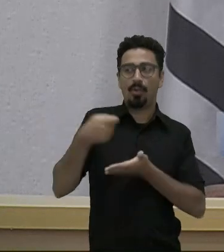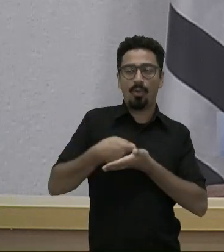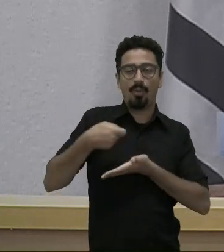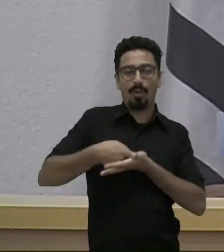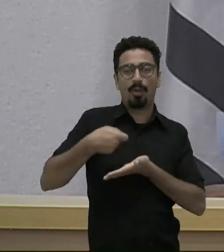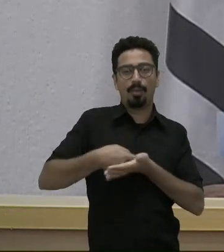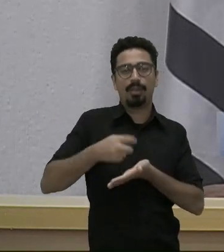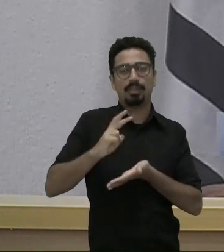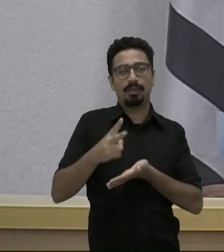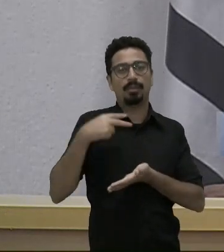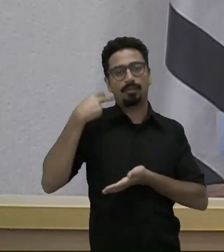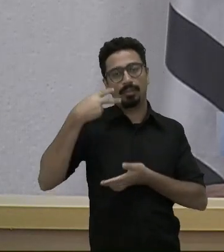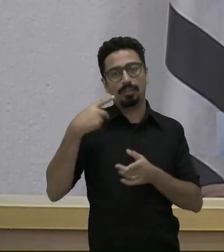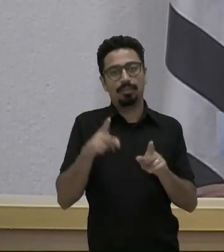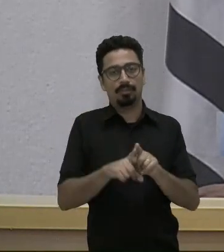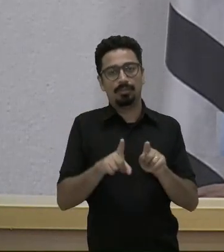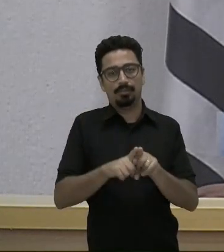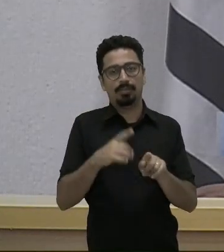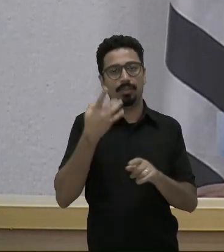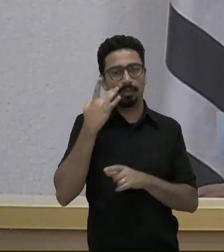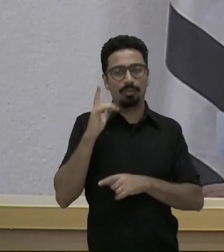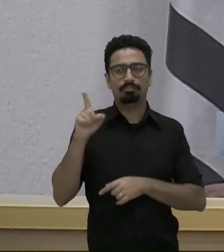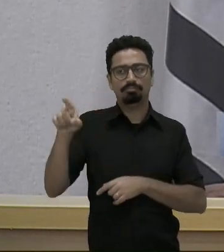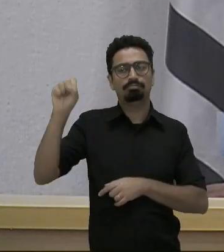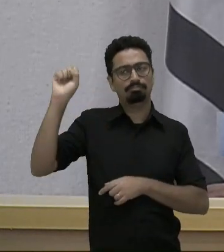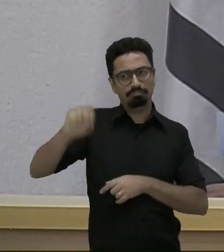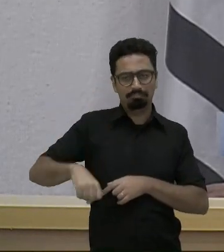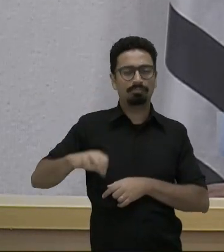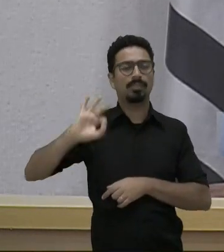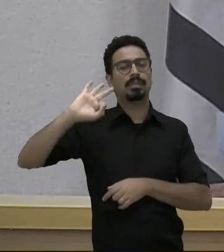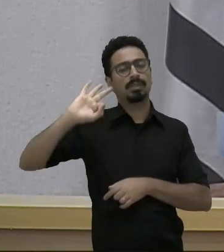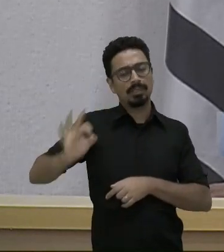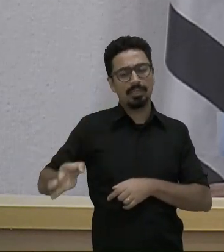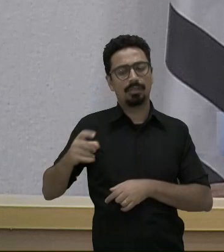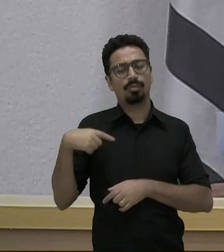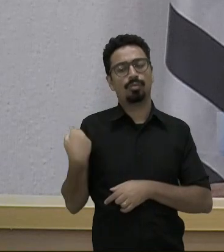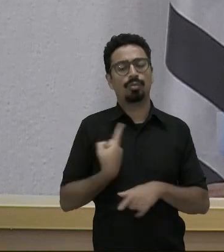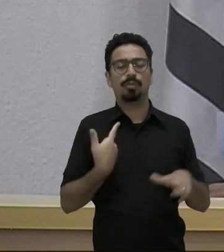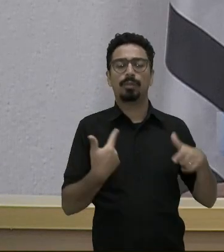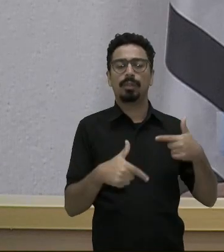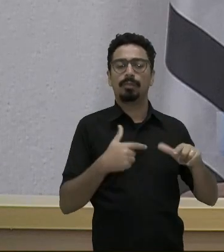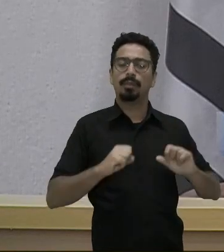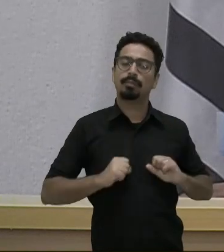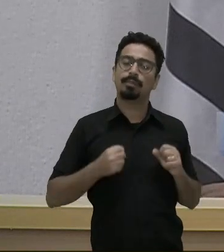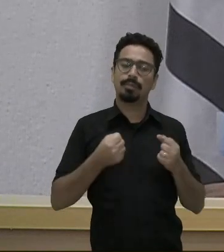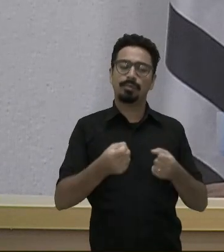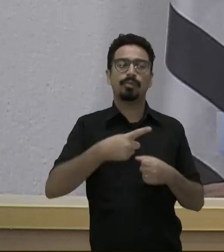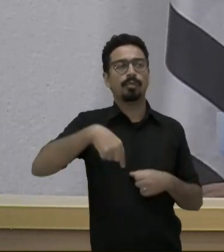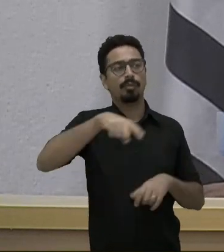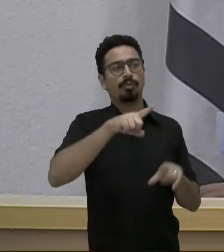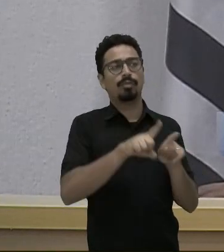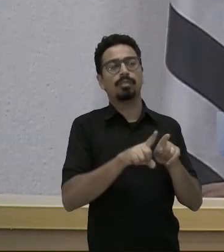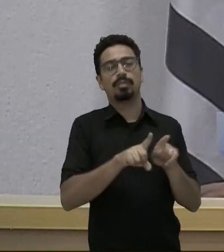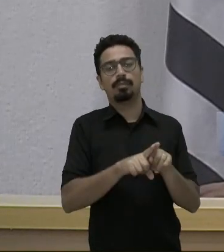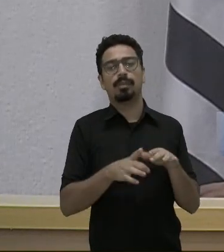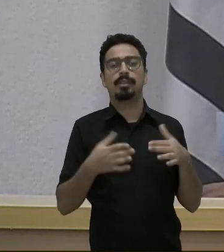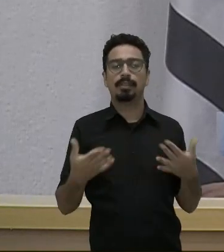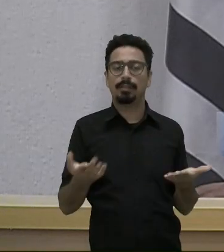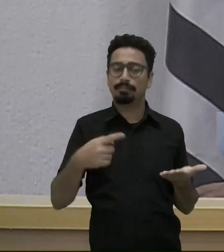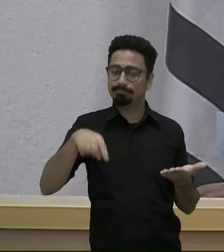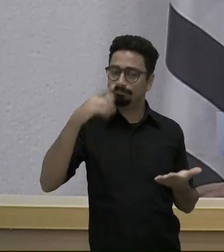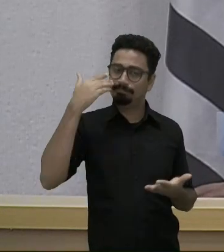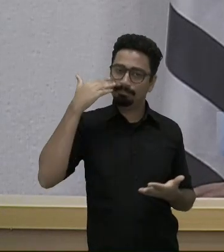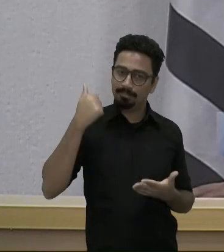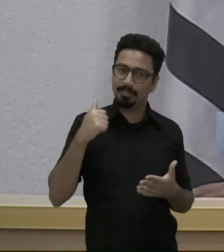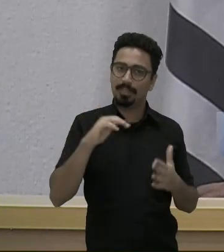dos vereadores, e eu acho que é isso mesmo, a gente está lá para trabalhar, para se esforçar por vocês todos. E vocês sabem, a